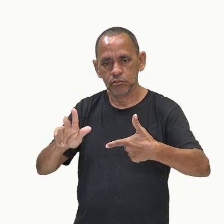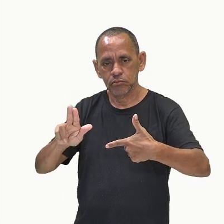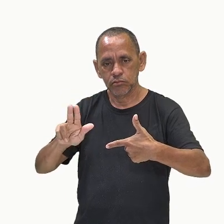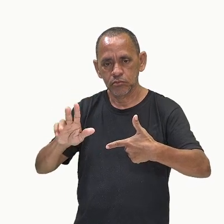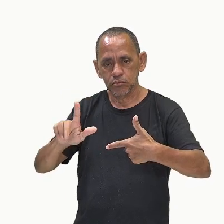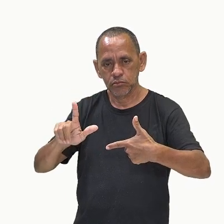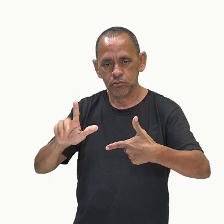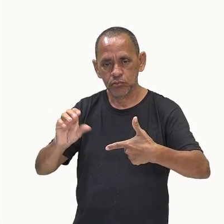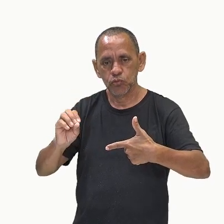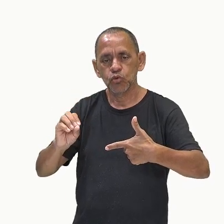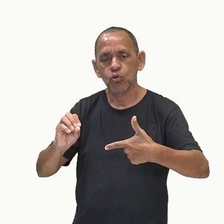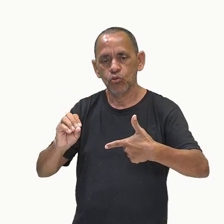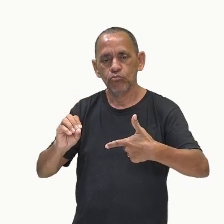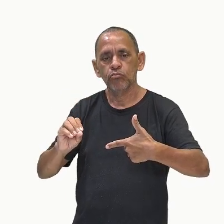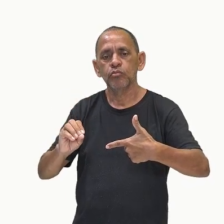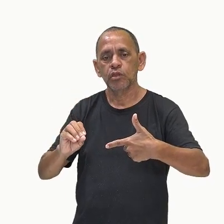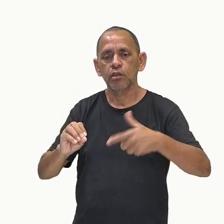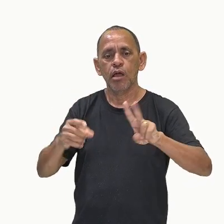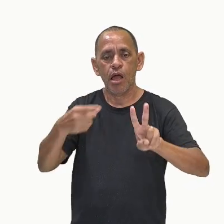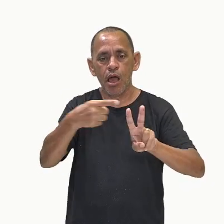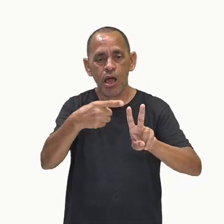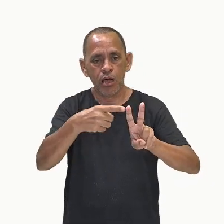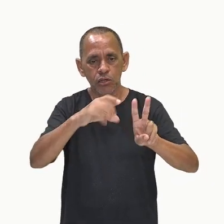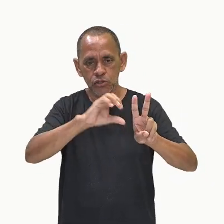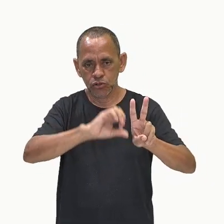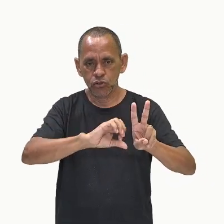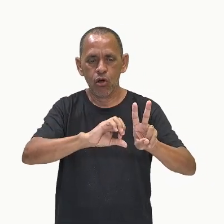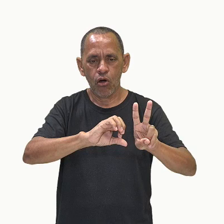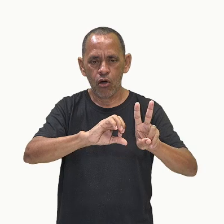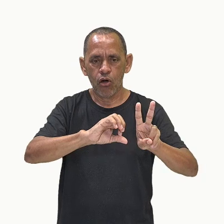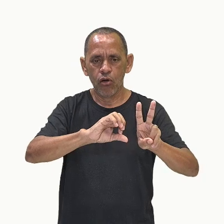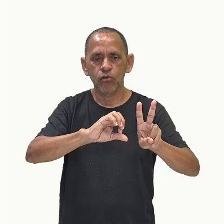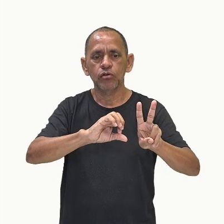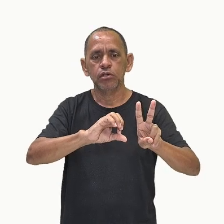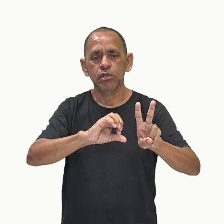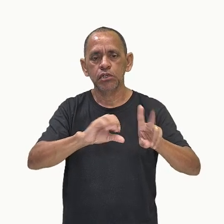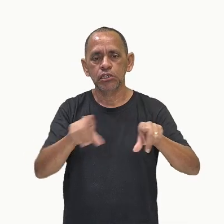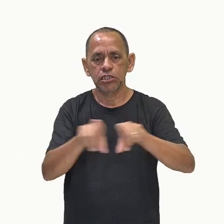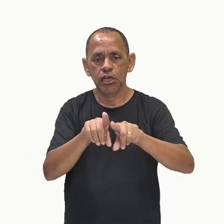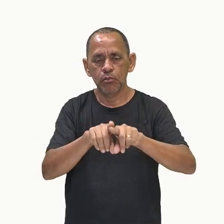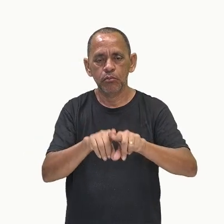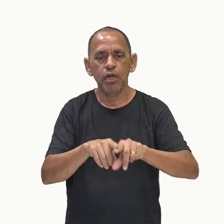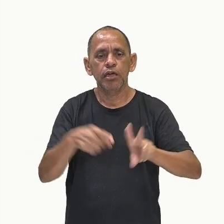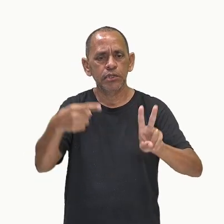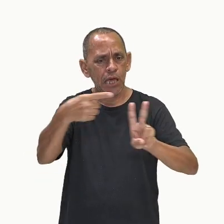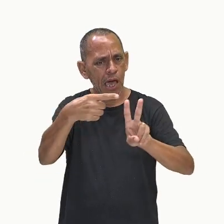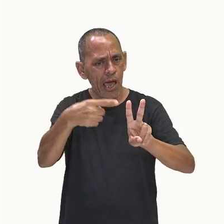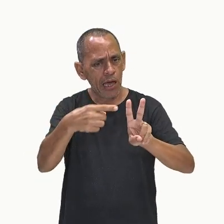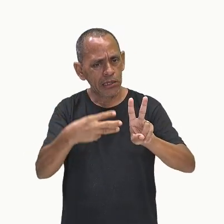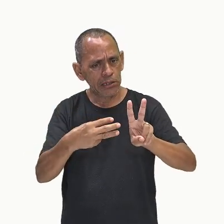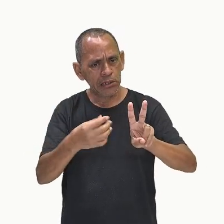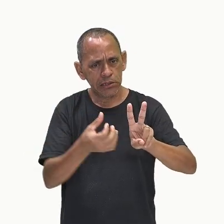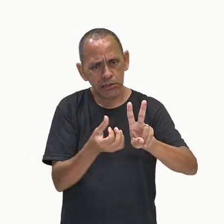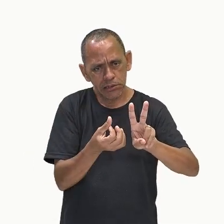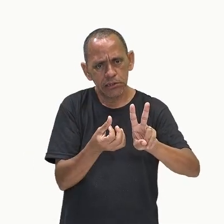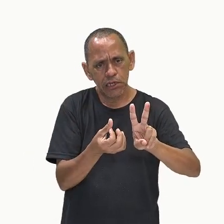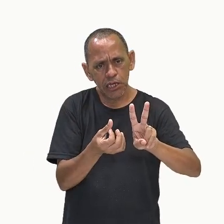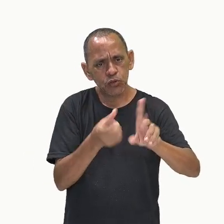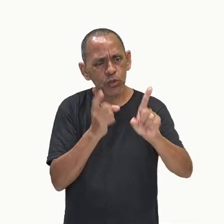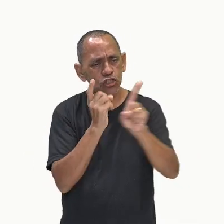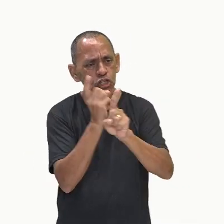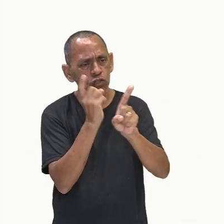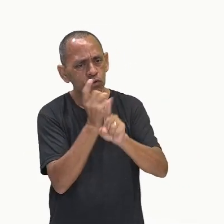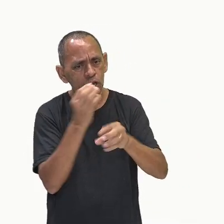e raiz de 36 aqui, que é a mesma coisa que 3 ao quadrado e 6 ao quadrado, para que possamos identificar